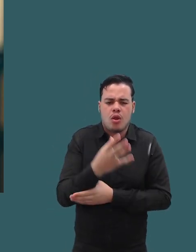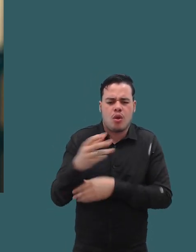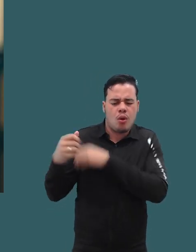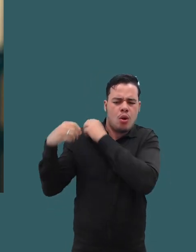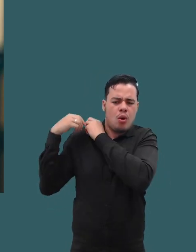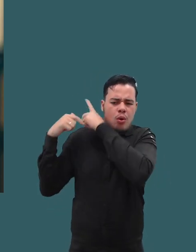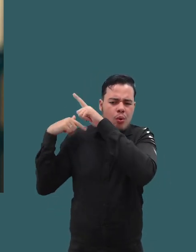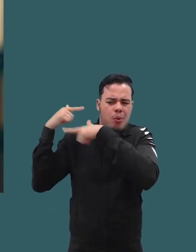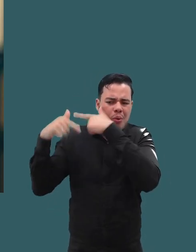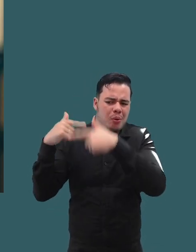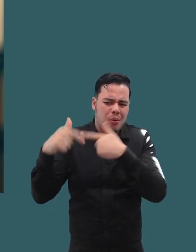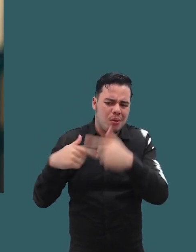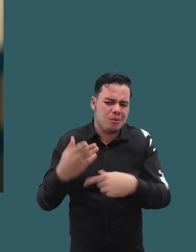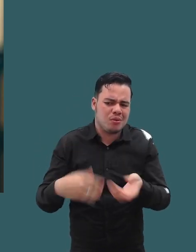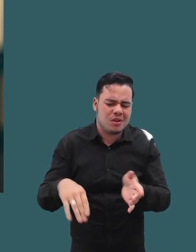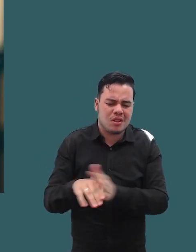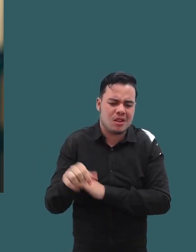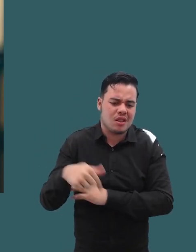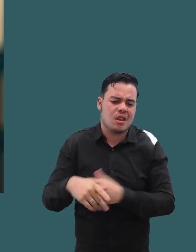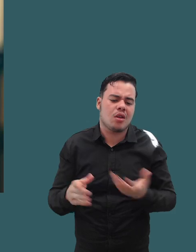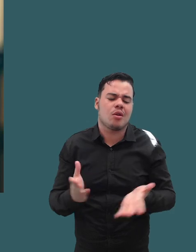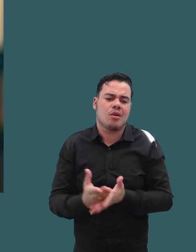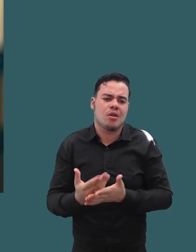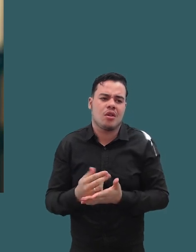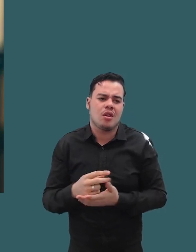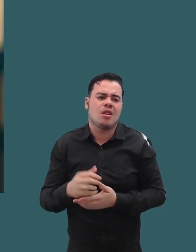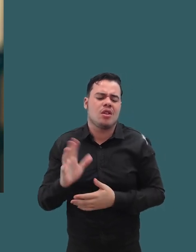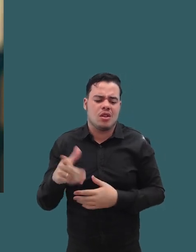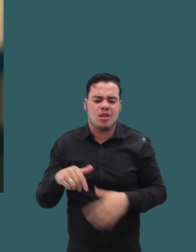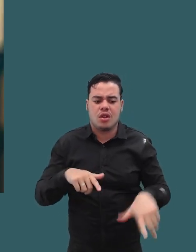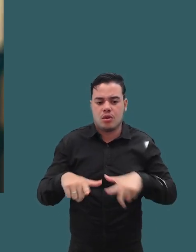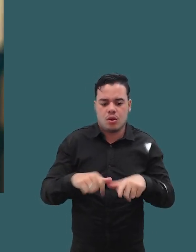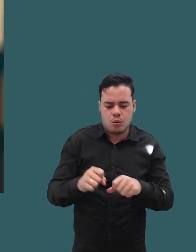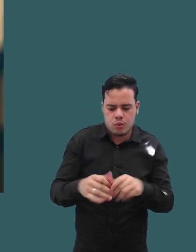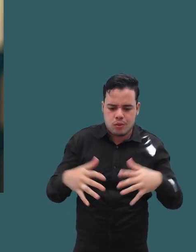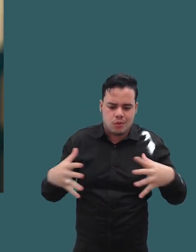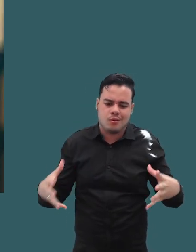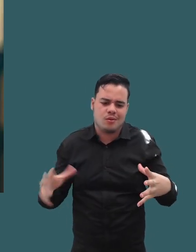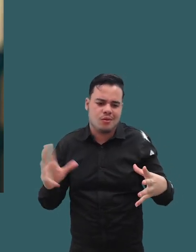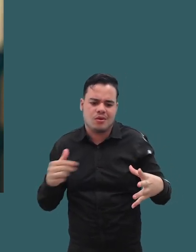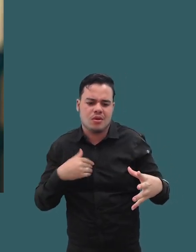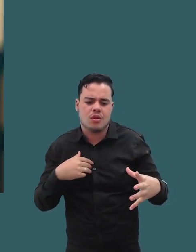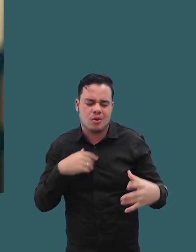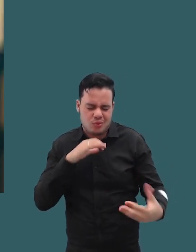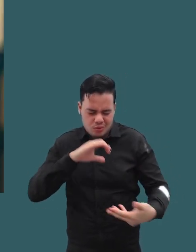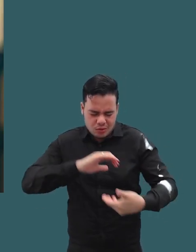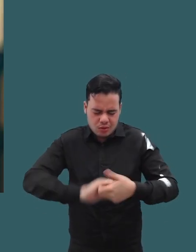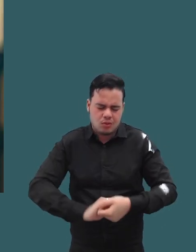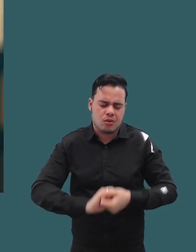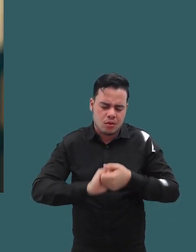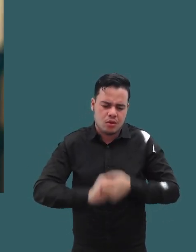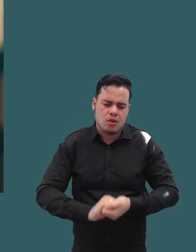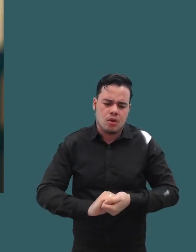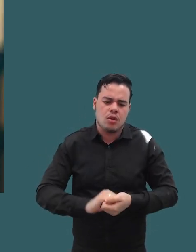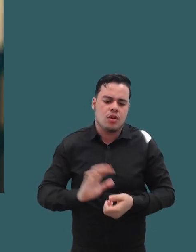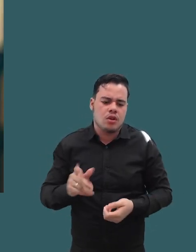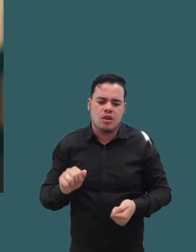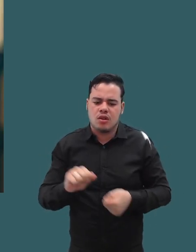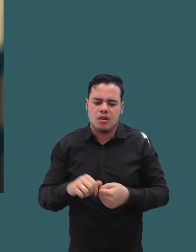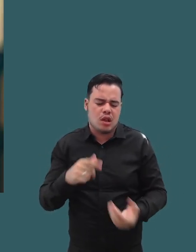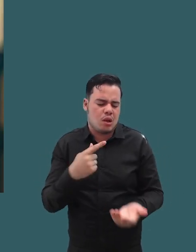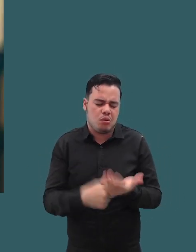a informação sobre a atividade desses grupos, é um trabalho muito grande. Nós estamos comprometidos com ele, já fizemos os